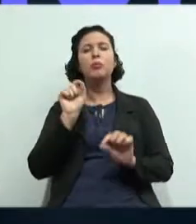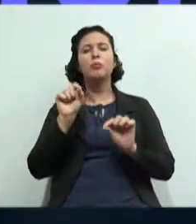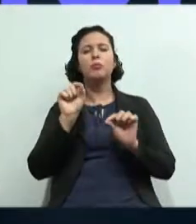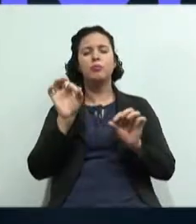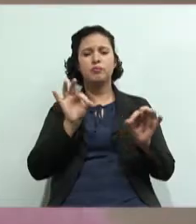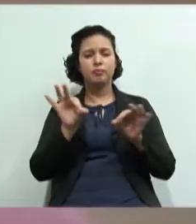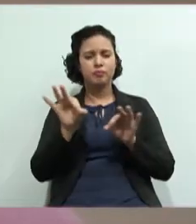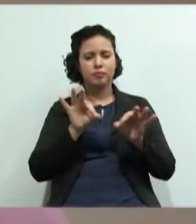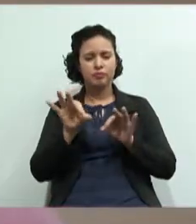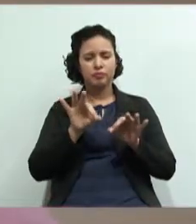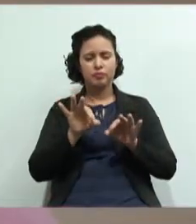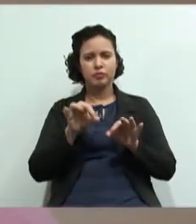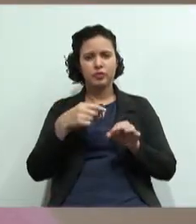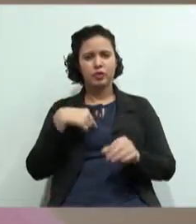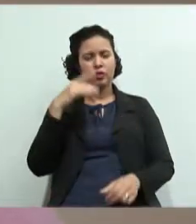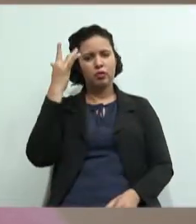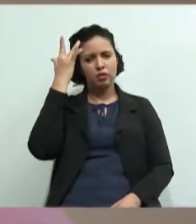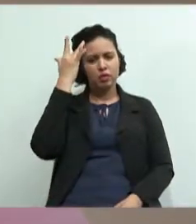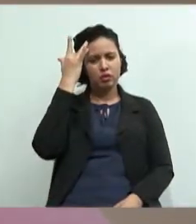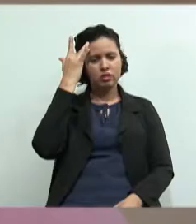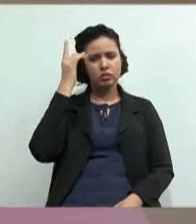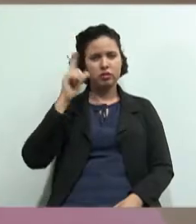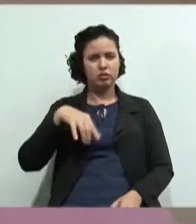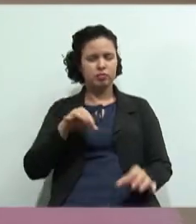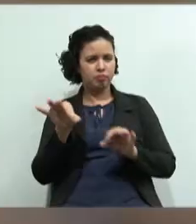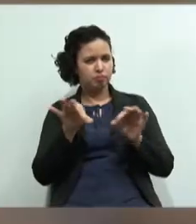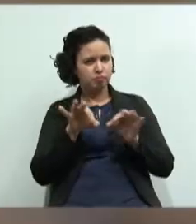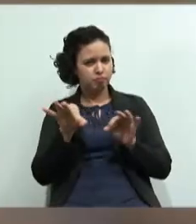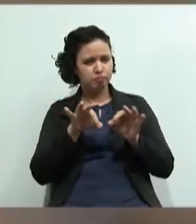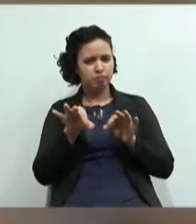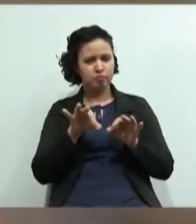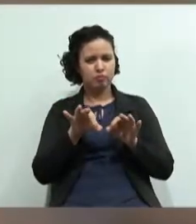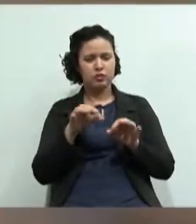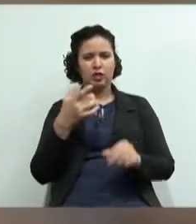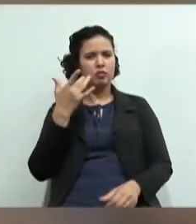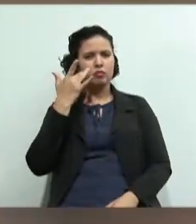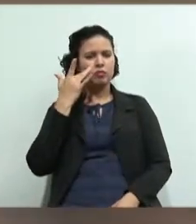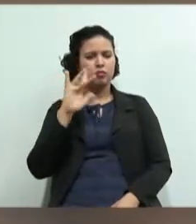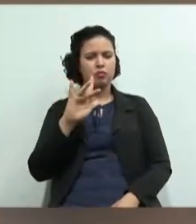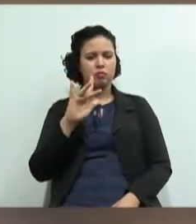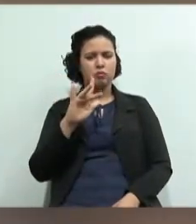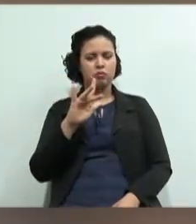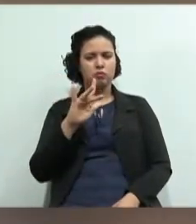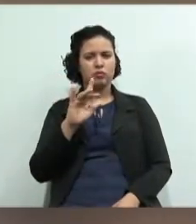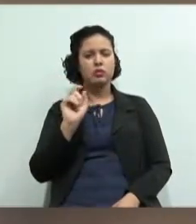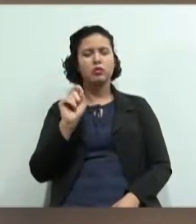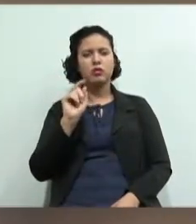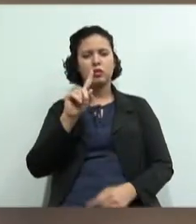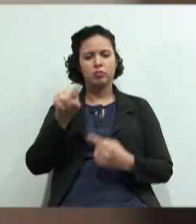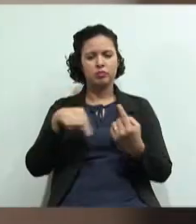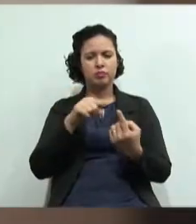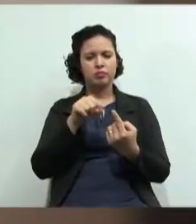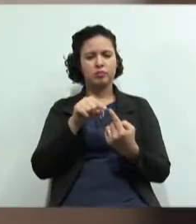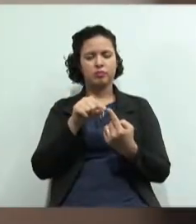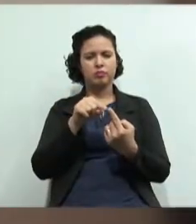você? Eu acho que planejamento é um plano de ação. Não sei o que é planejamento. Planejamento são objetivos. Planejamento é